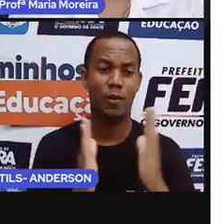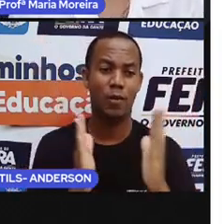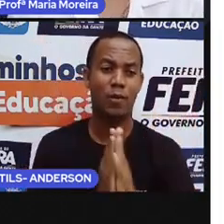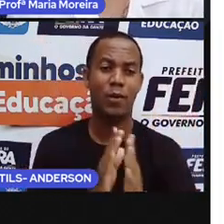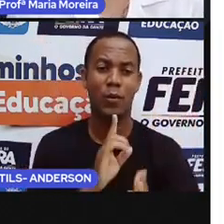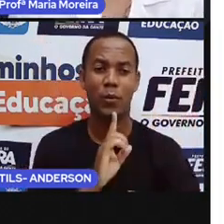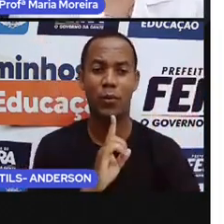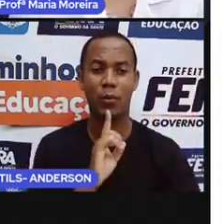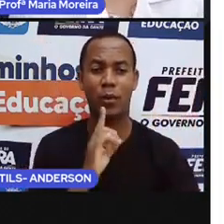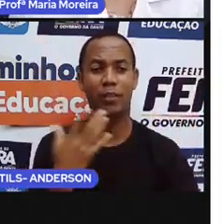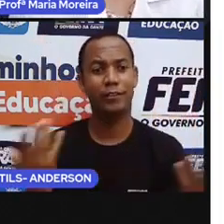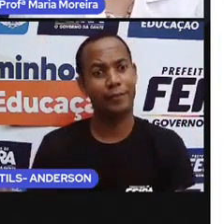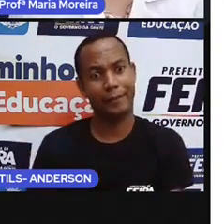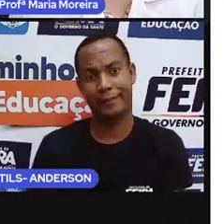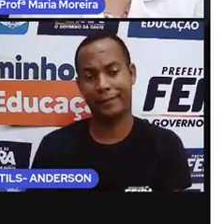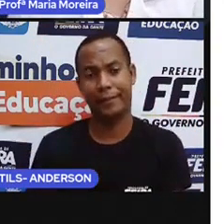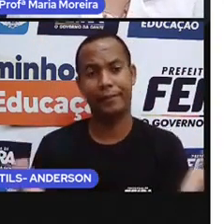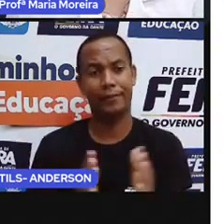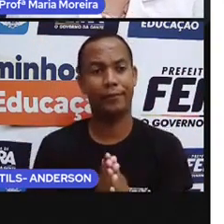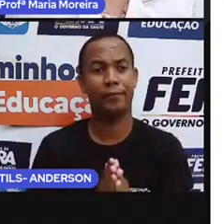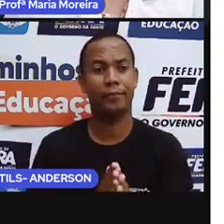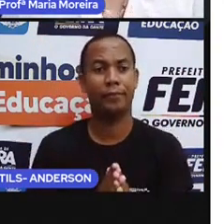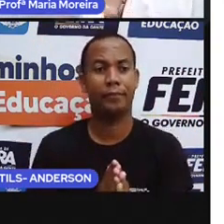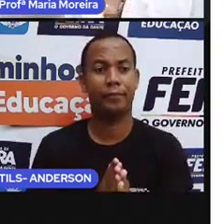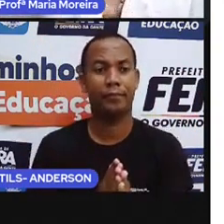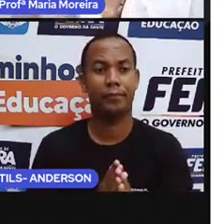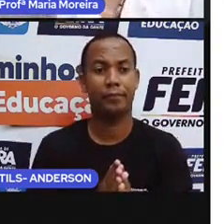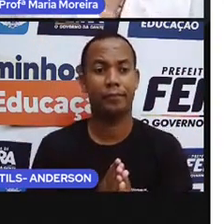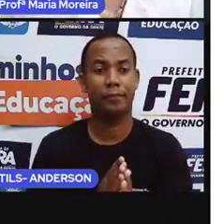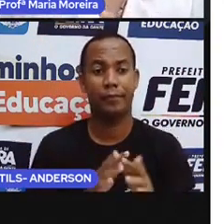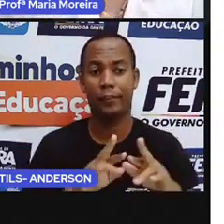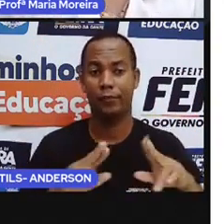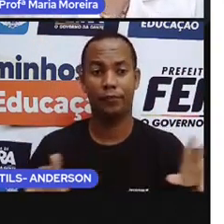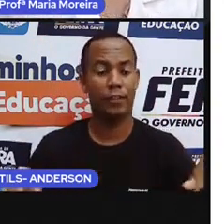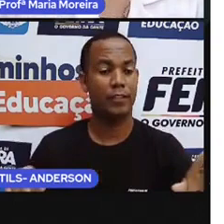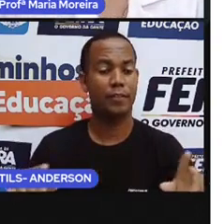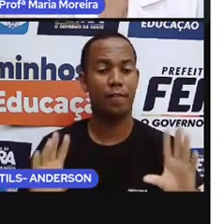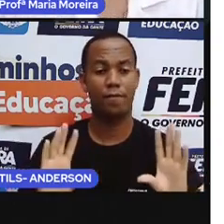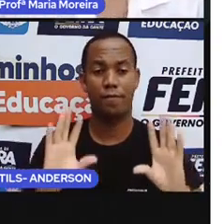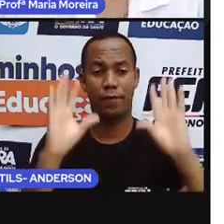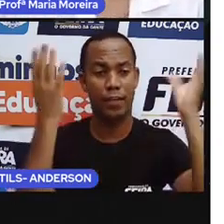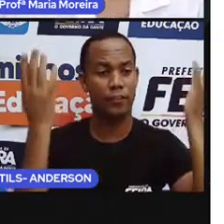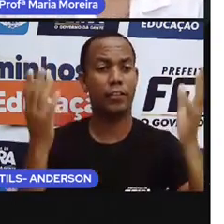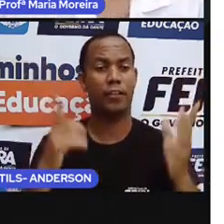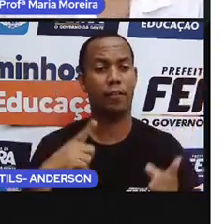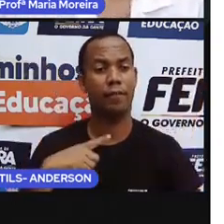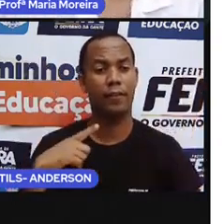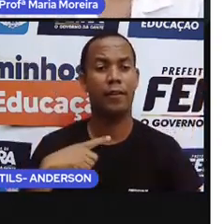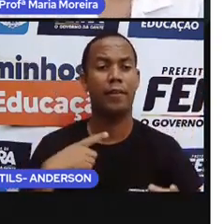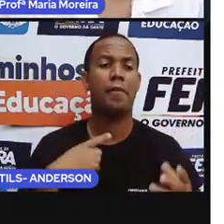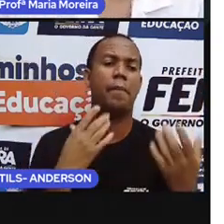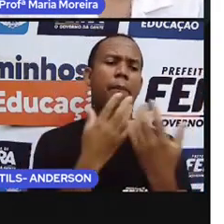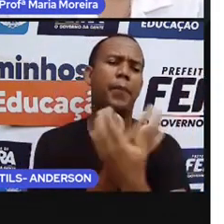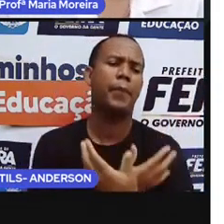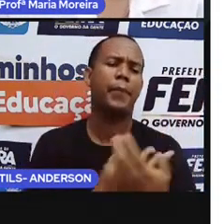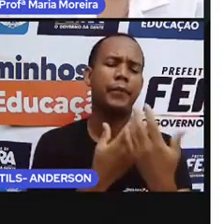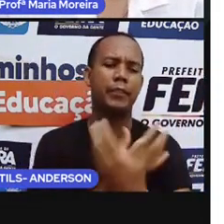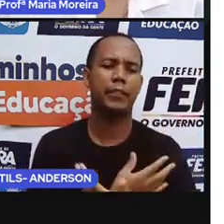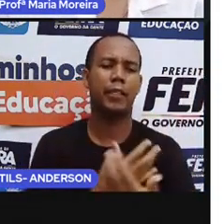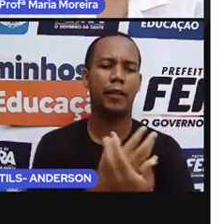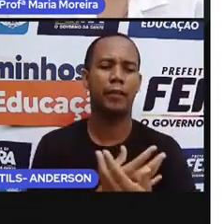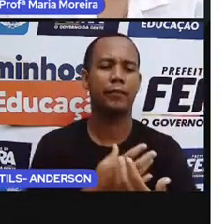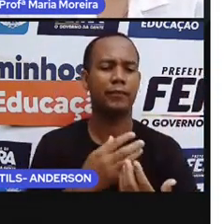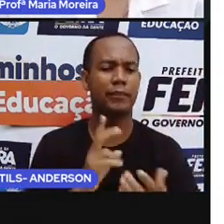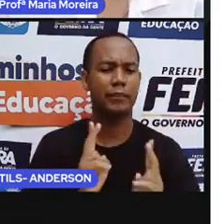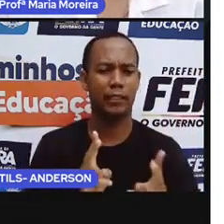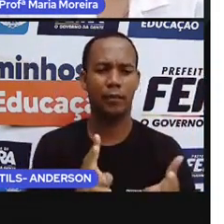mais difícil a gente ir em festa de aniversário. Bom, a música, ela está sempre presente no nosso dia a dia. E não